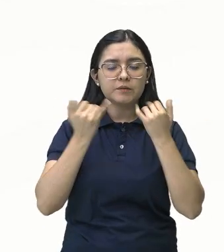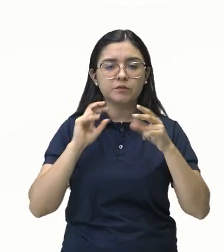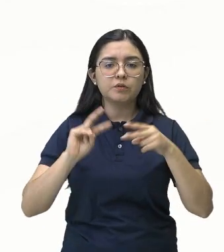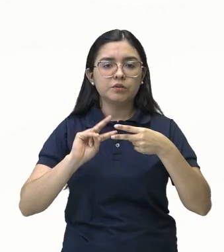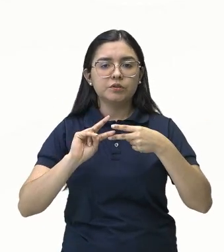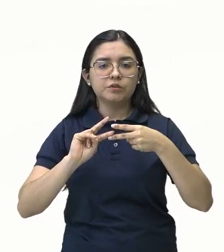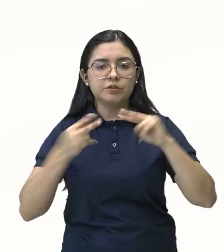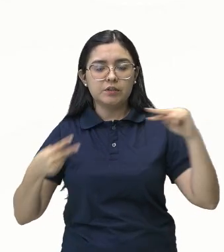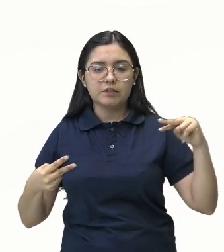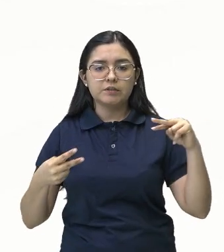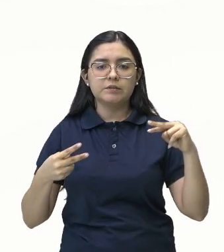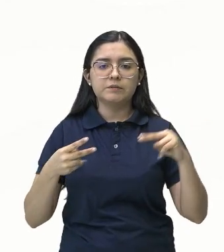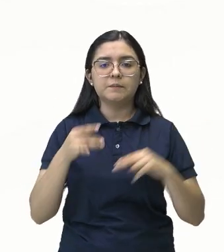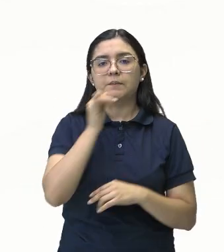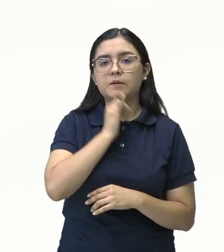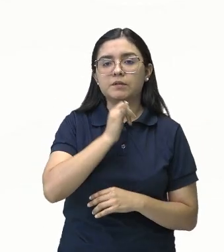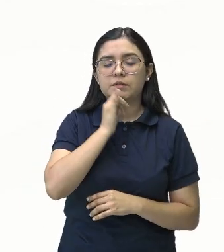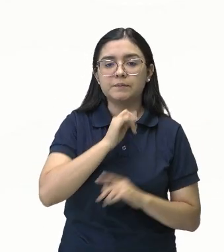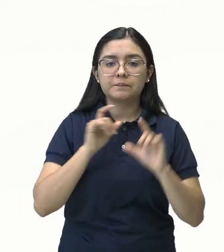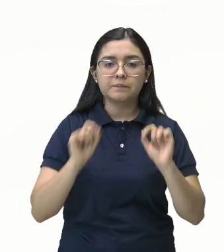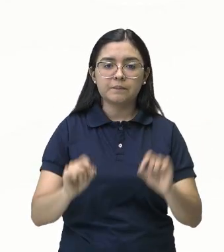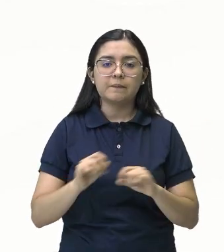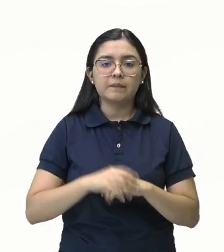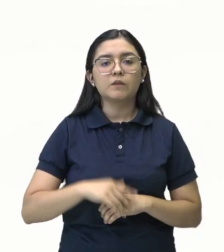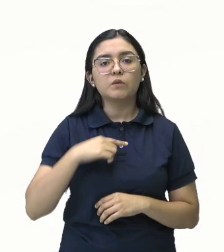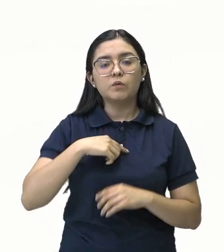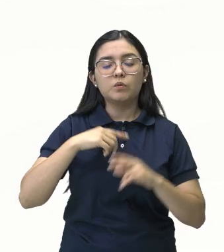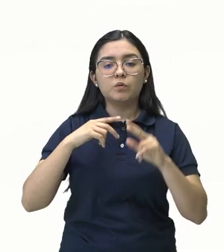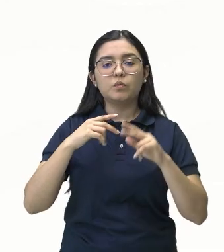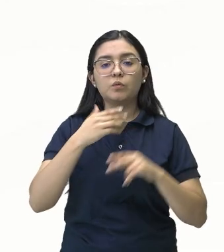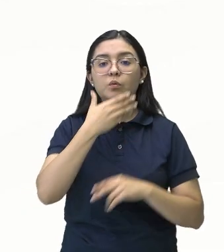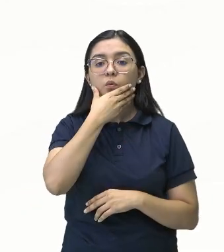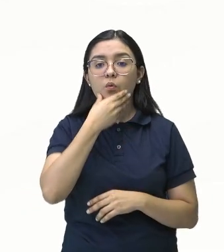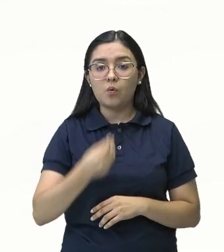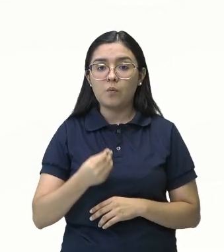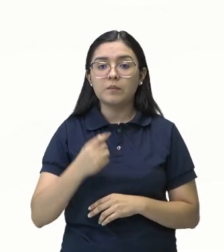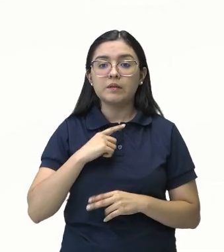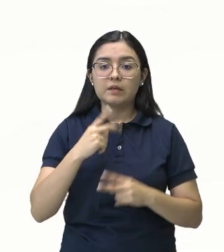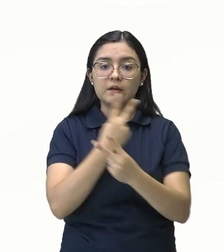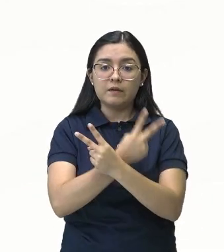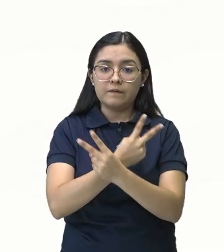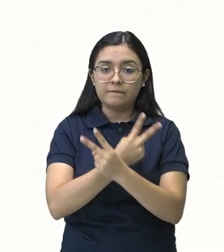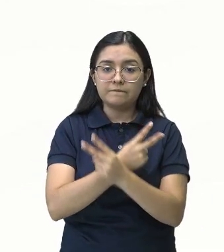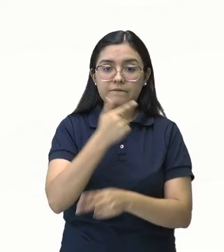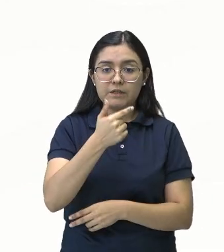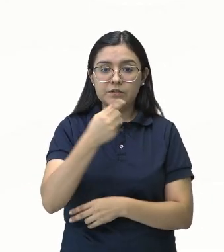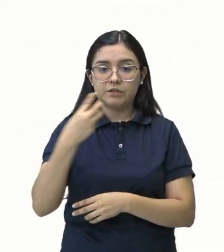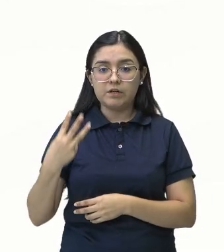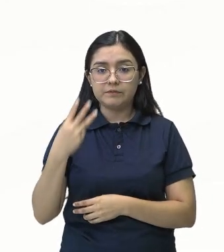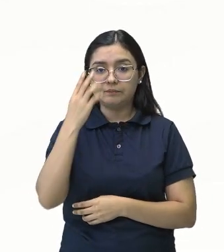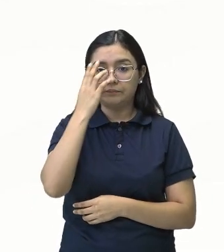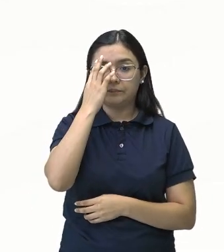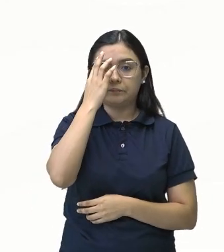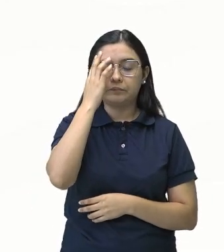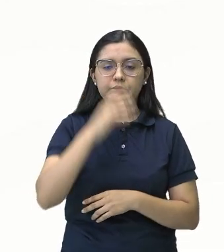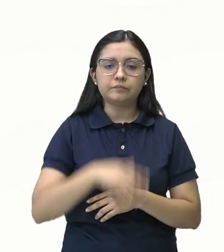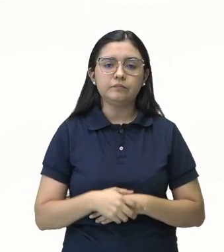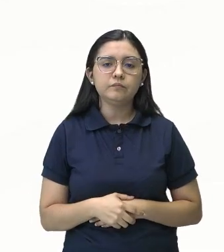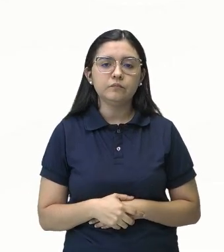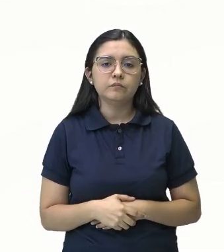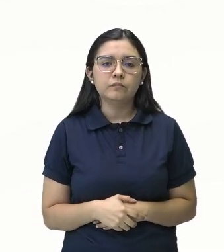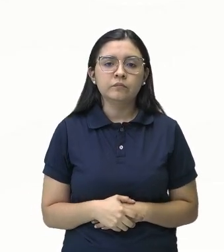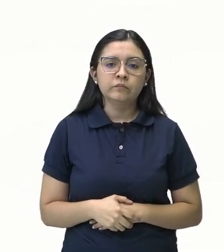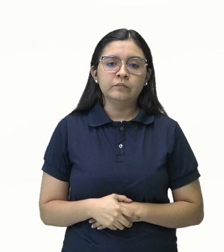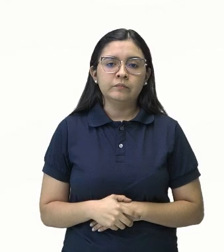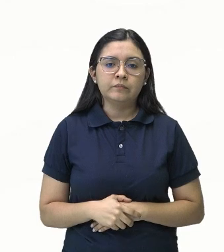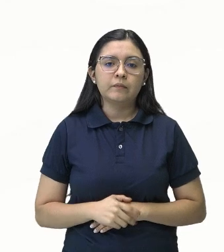homem, aqueles 23 pares de base, né, aqueles 23 cromossomos, na verdade, 23 pares de